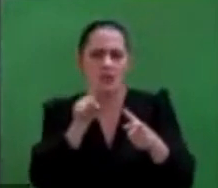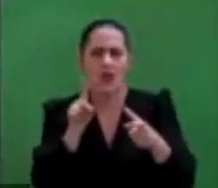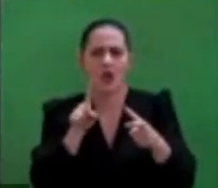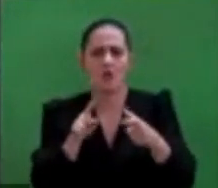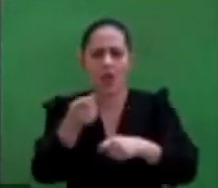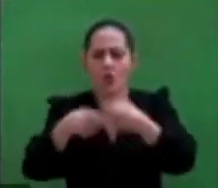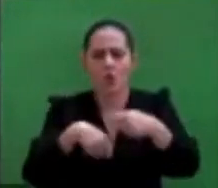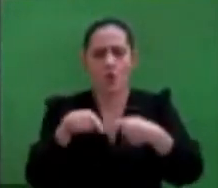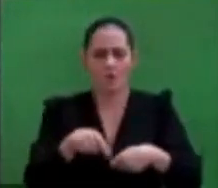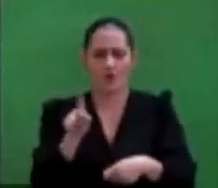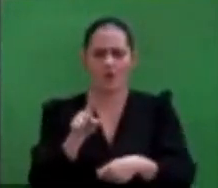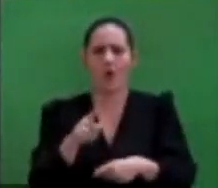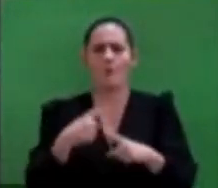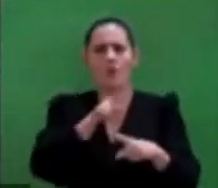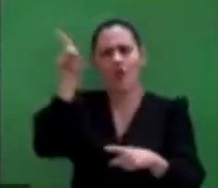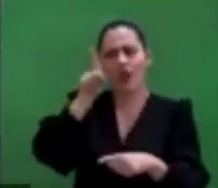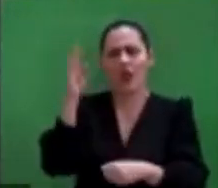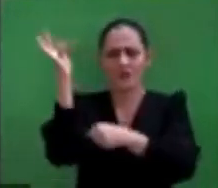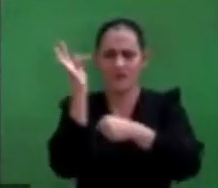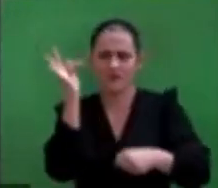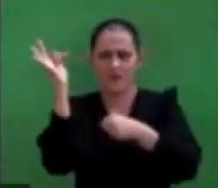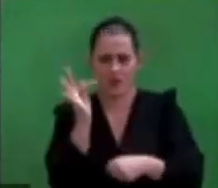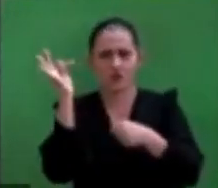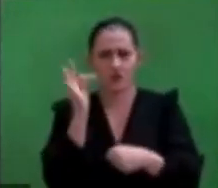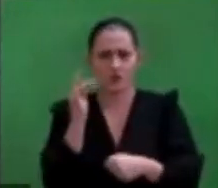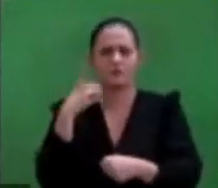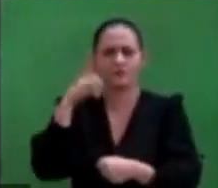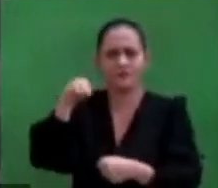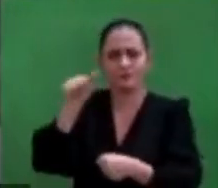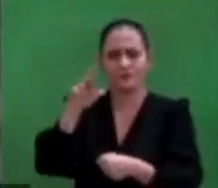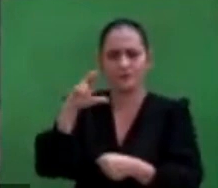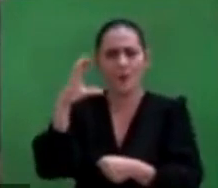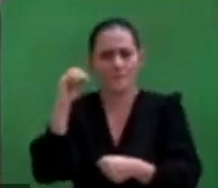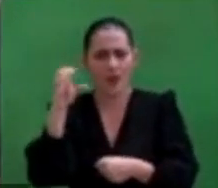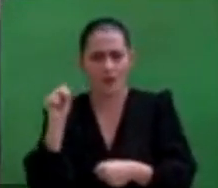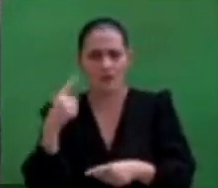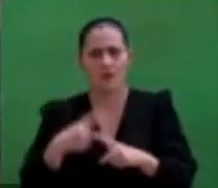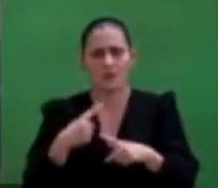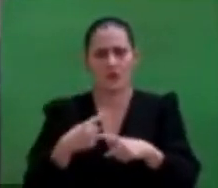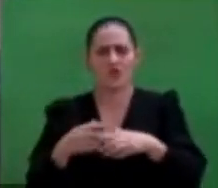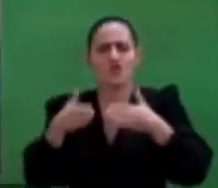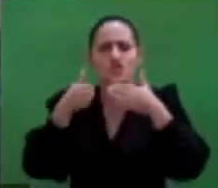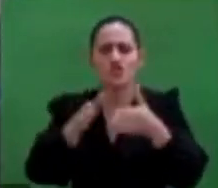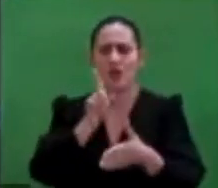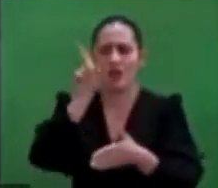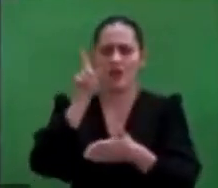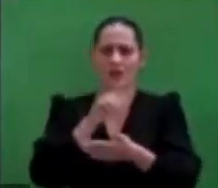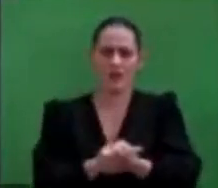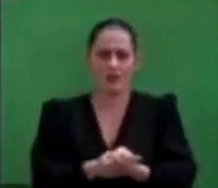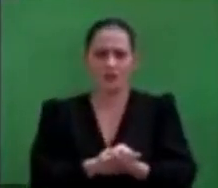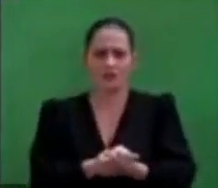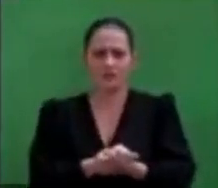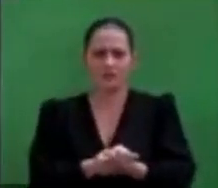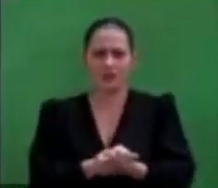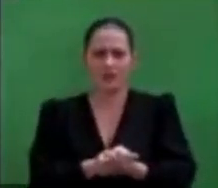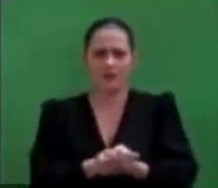local. Aí, Feijó, deputado Marcos Cavalcante. O dono do registro de preço vai chegar lá e vai pegar uma empresa